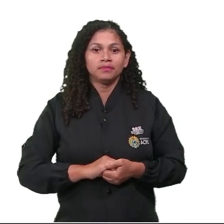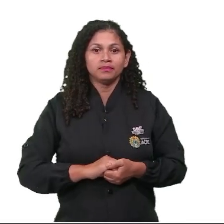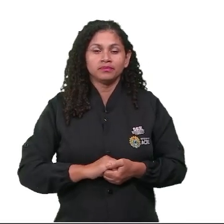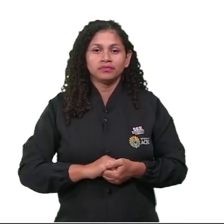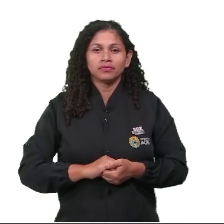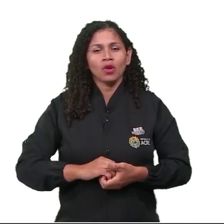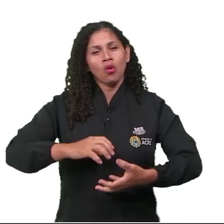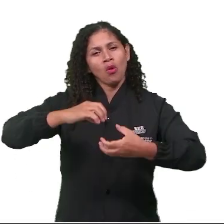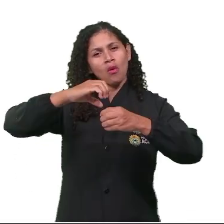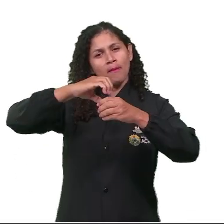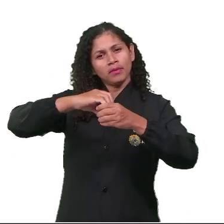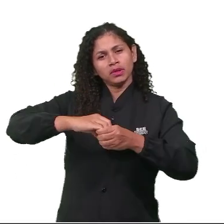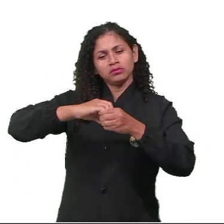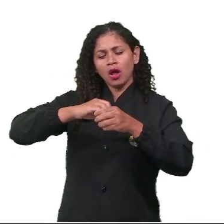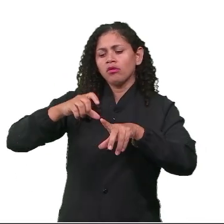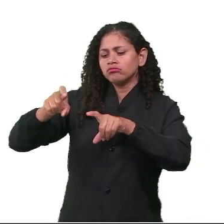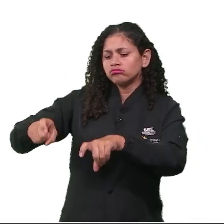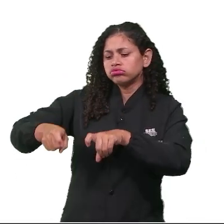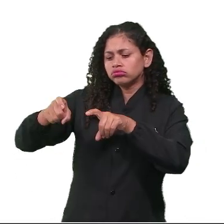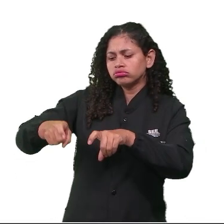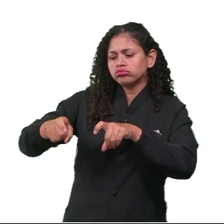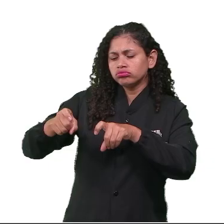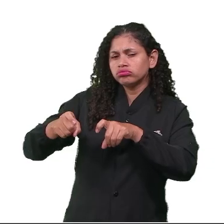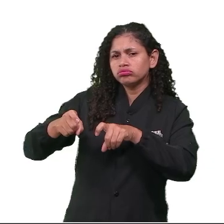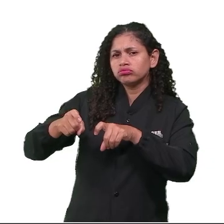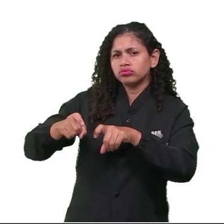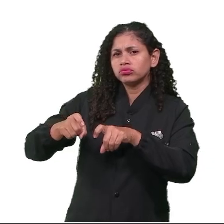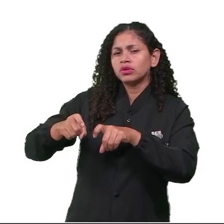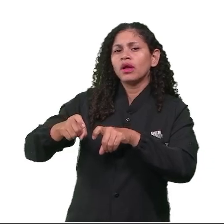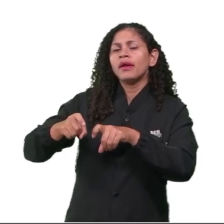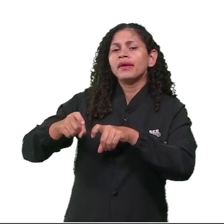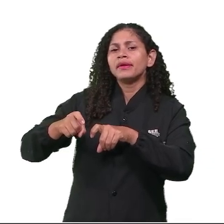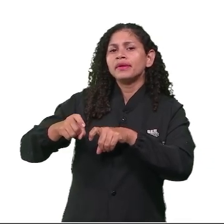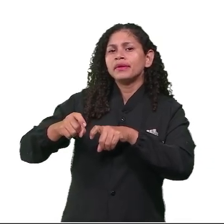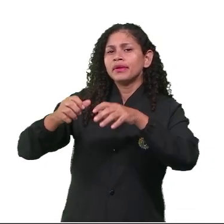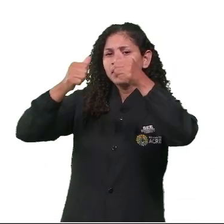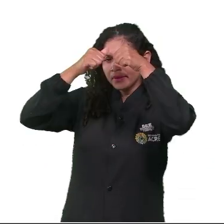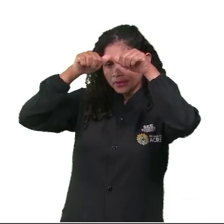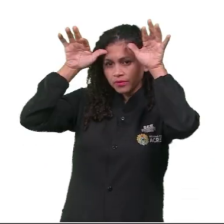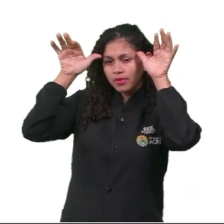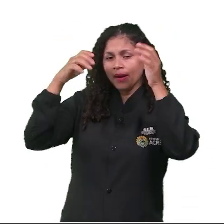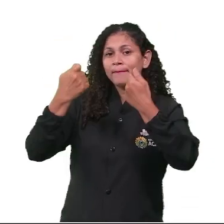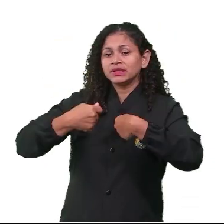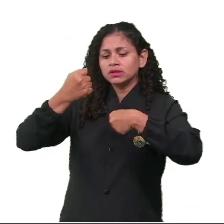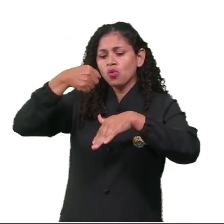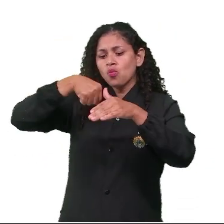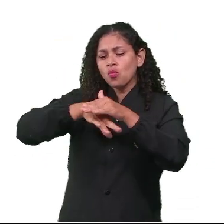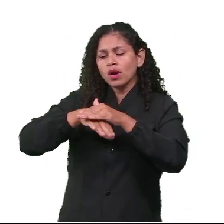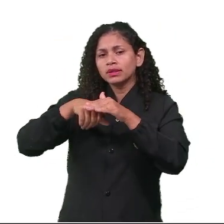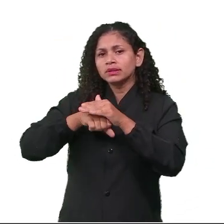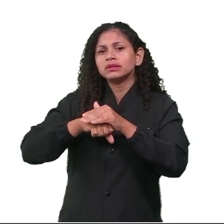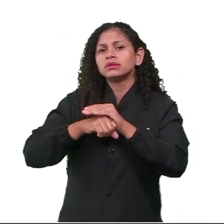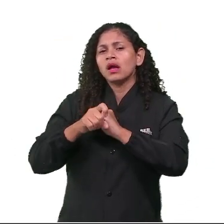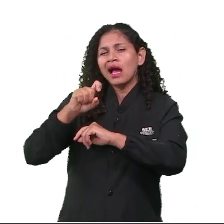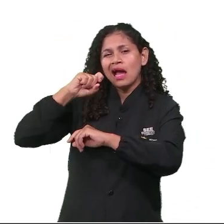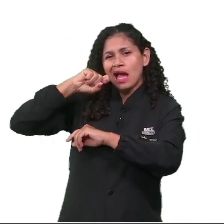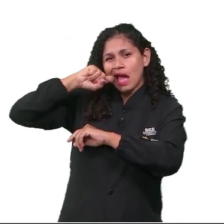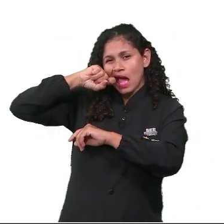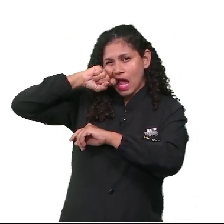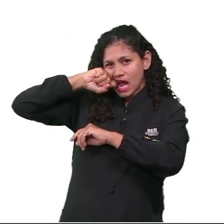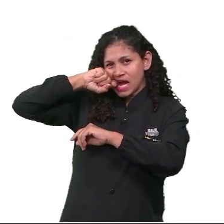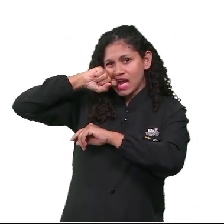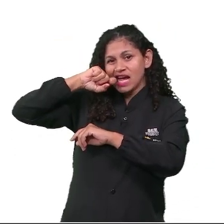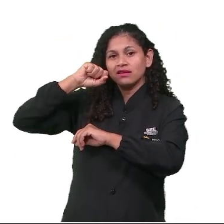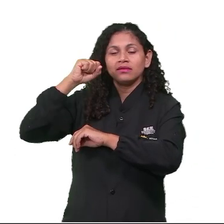Uma cooperativa agrícola no interior do Acre precisa armazenar caixas de castanha do Brasil em um depósito. Para